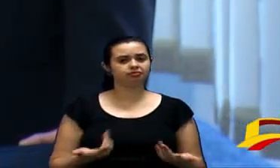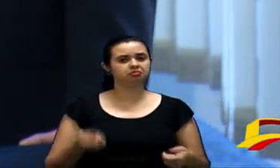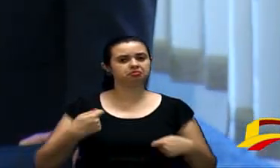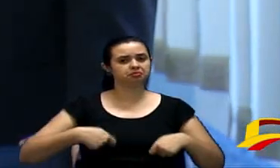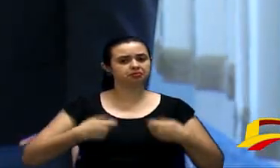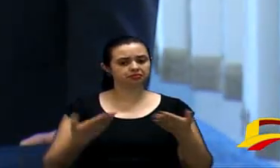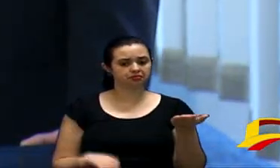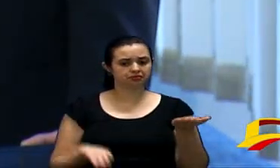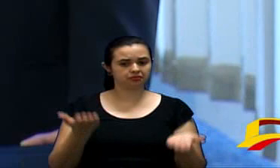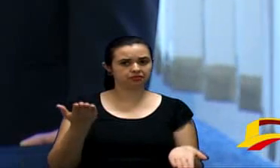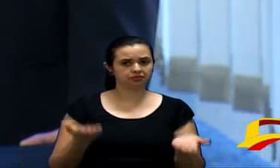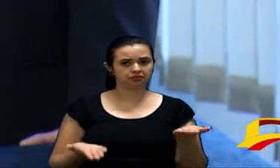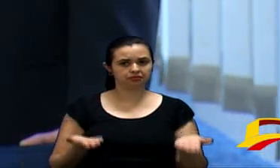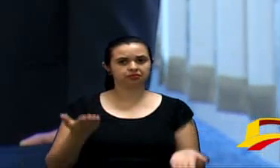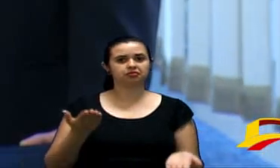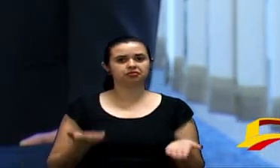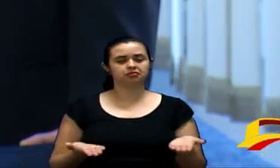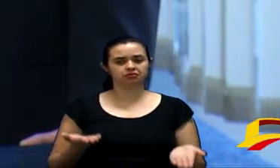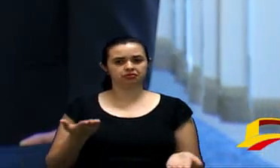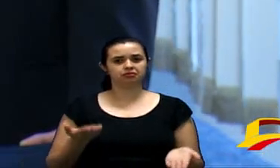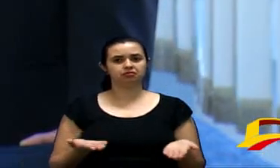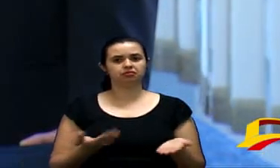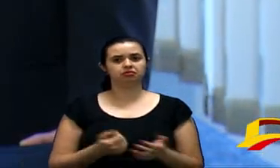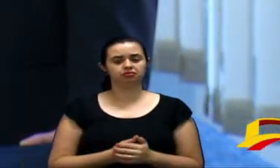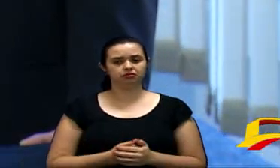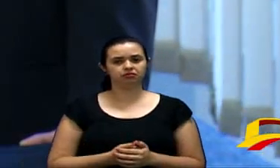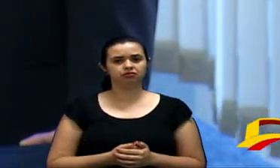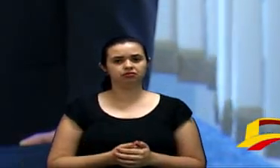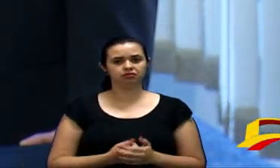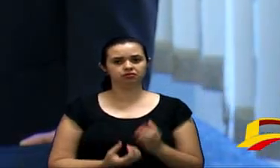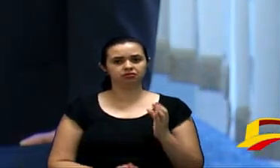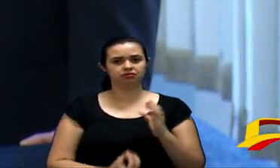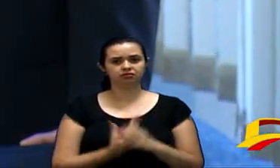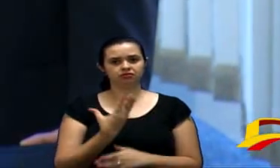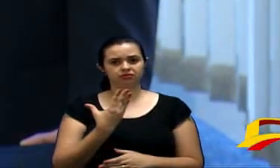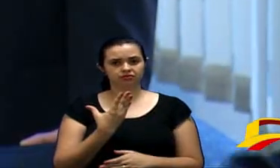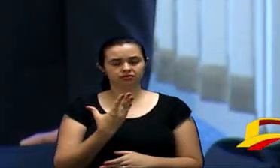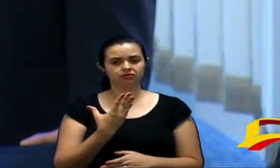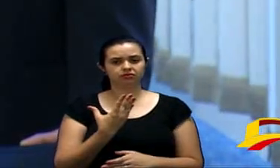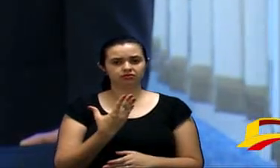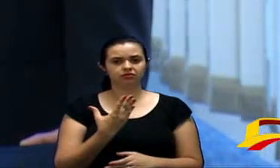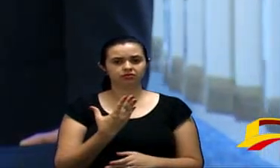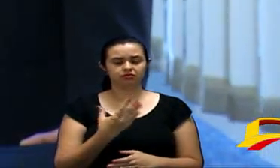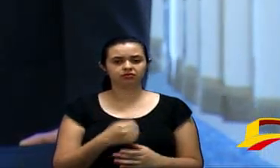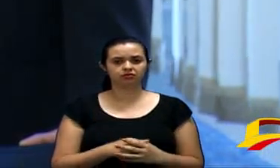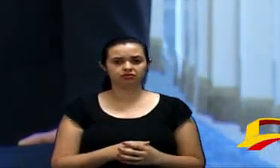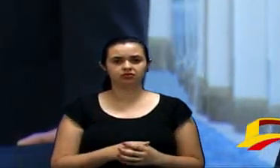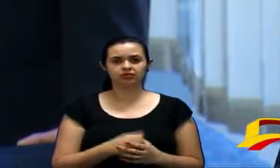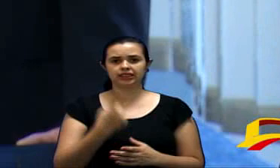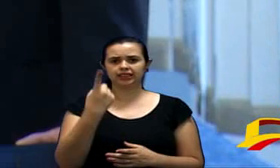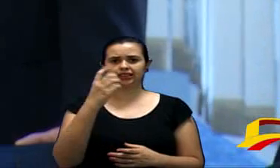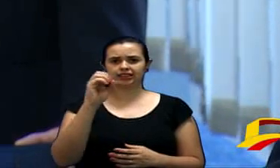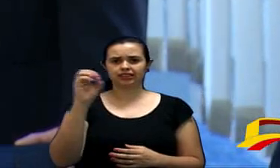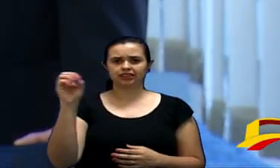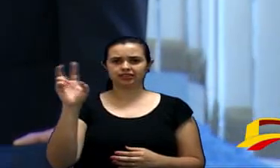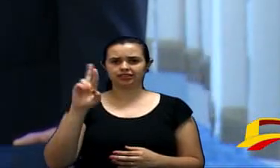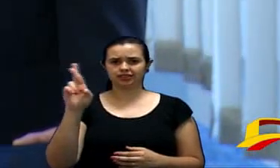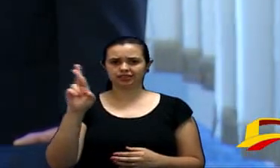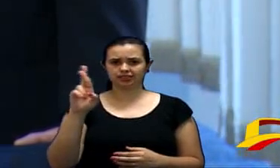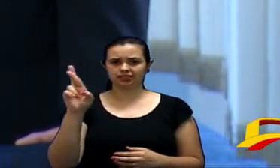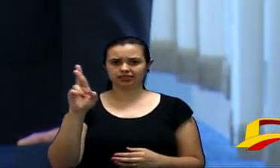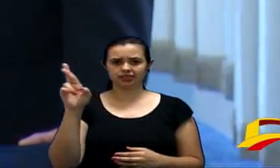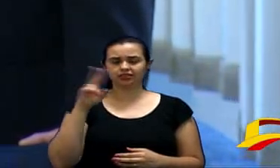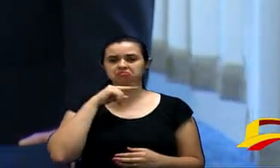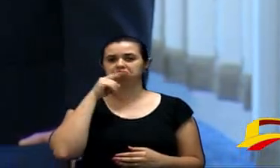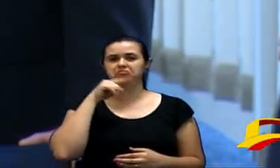para nós não criarmos uma... Hein? Não, R$100 não dá nem para comprar dois cachorrões lá